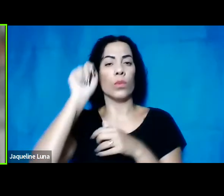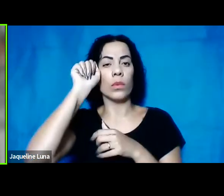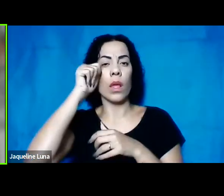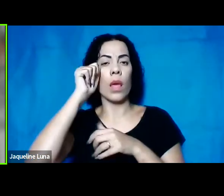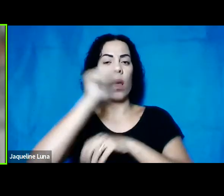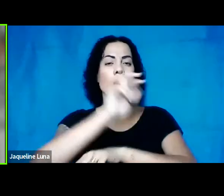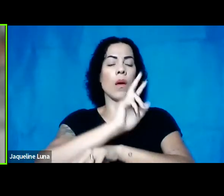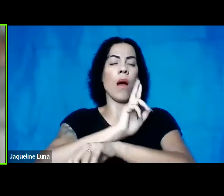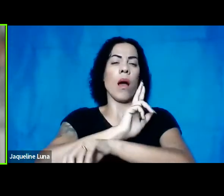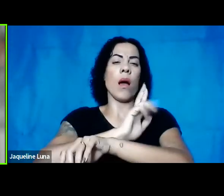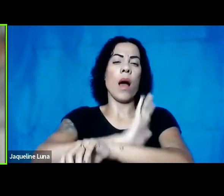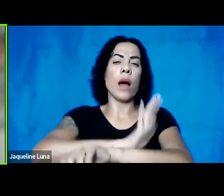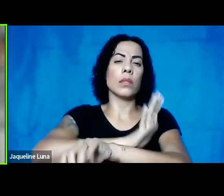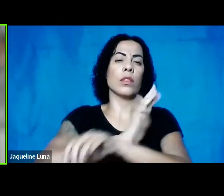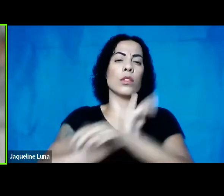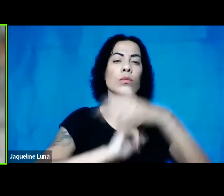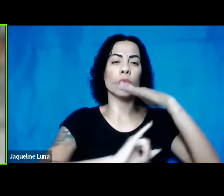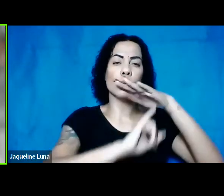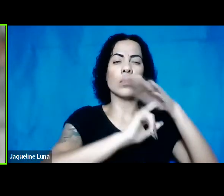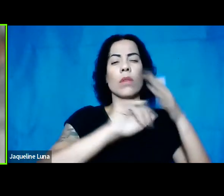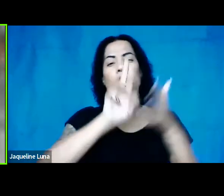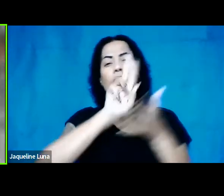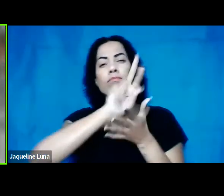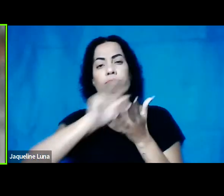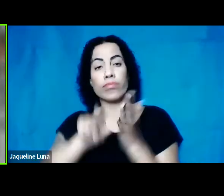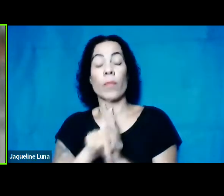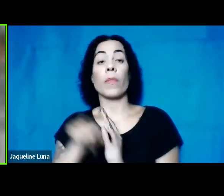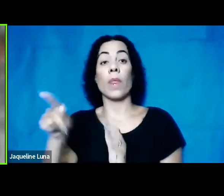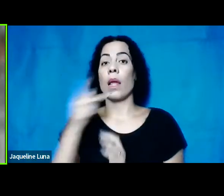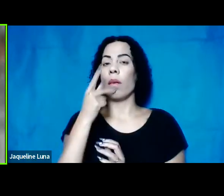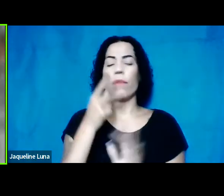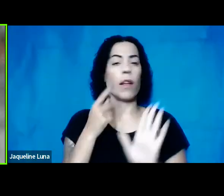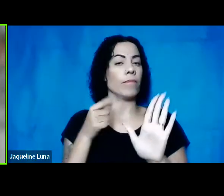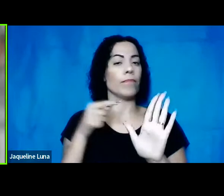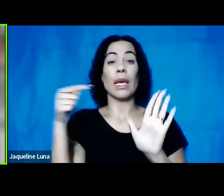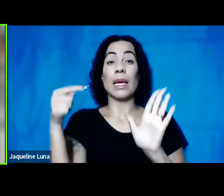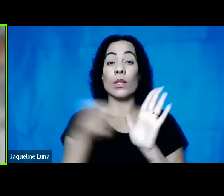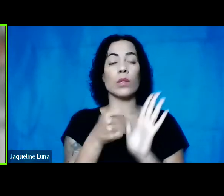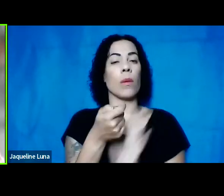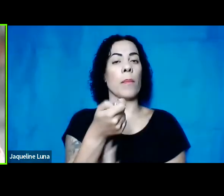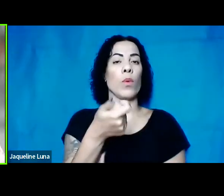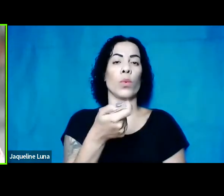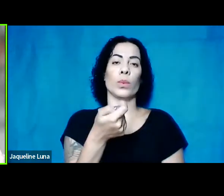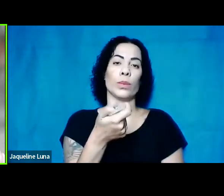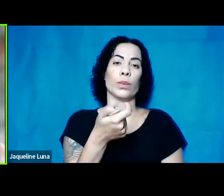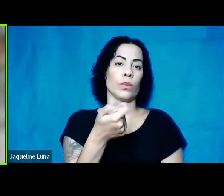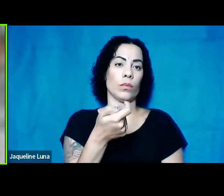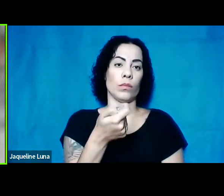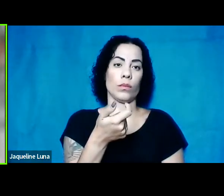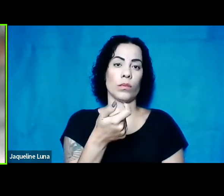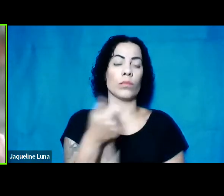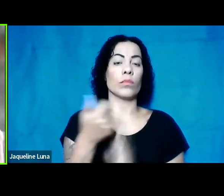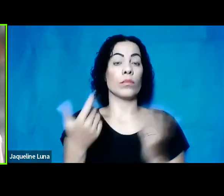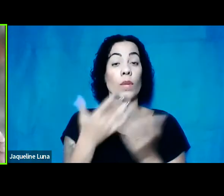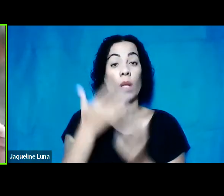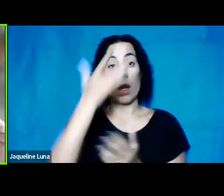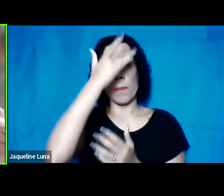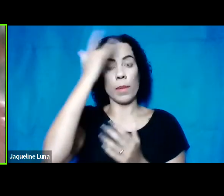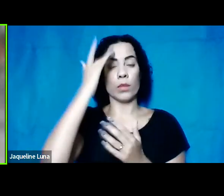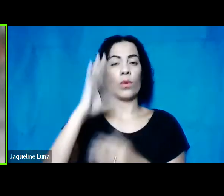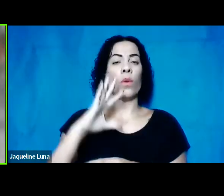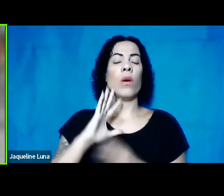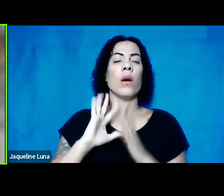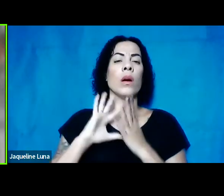etc. E aí ele falando que isso é pouco, né? Então, que assim, as pessoas trans, as